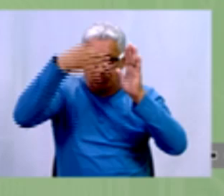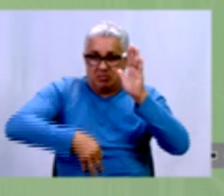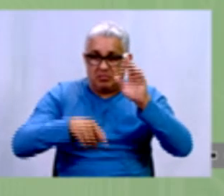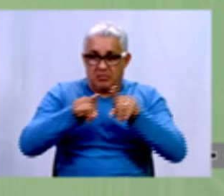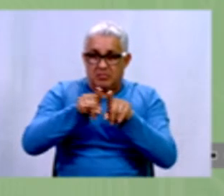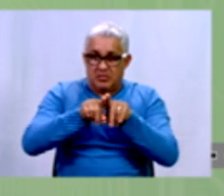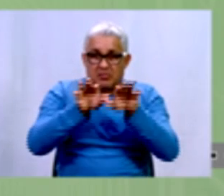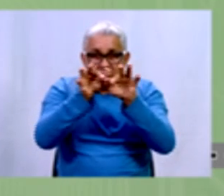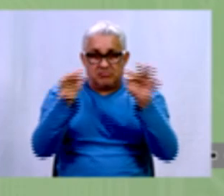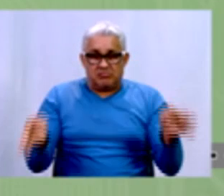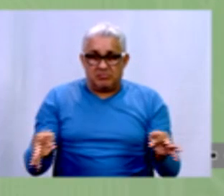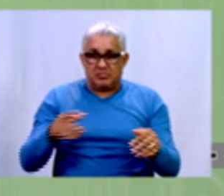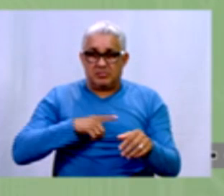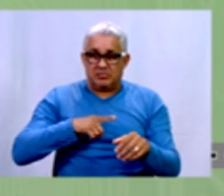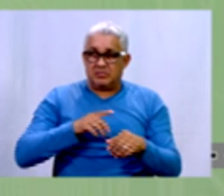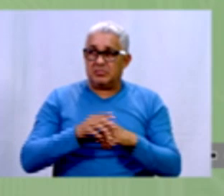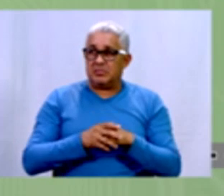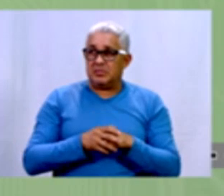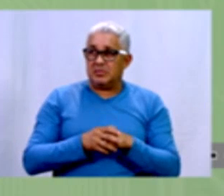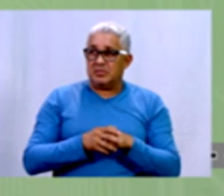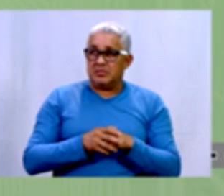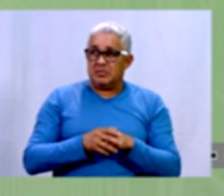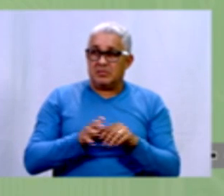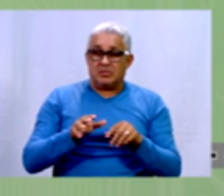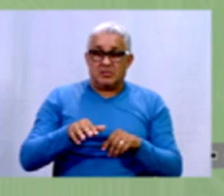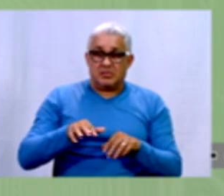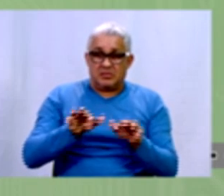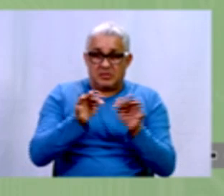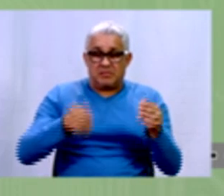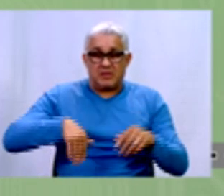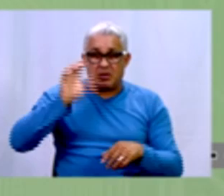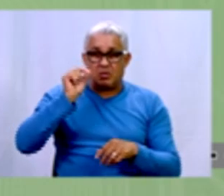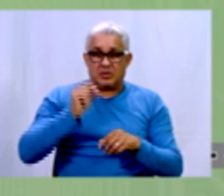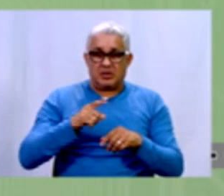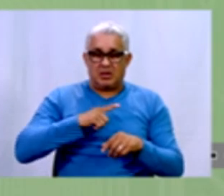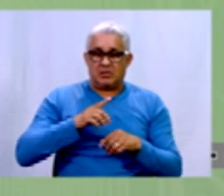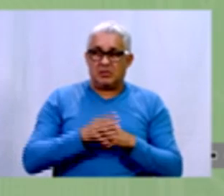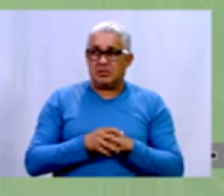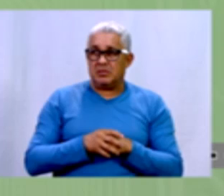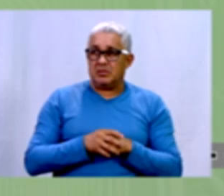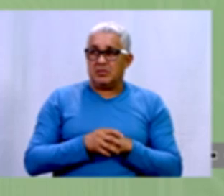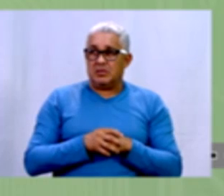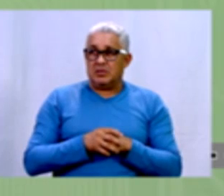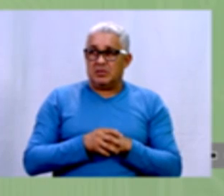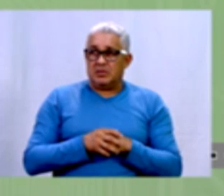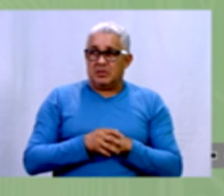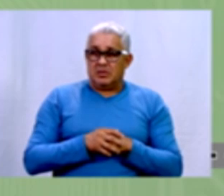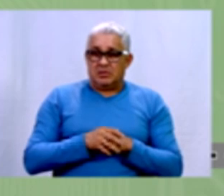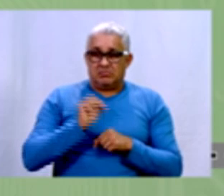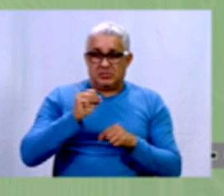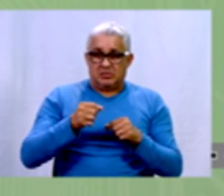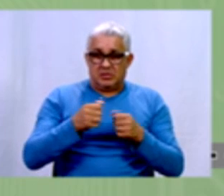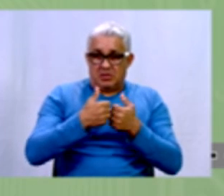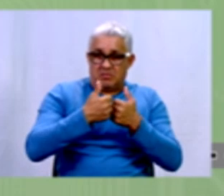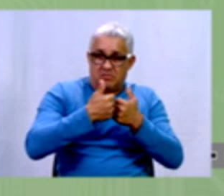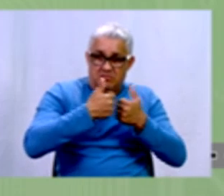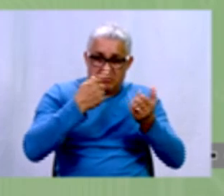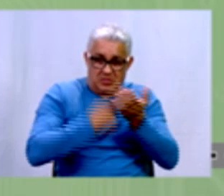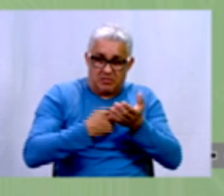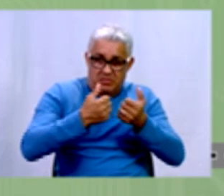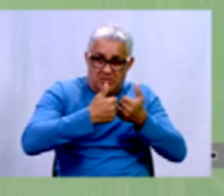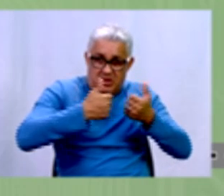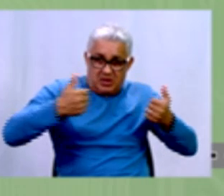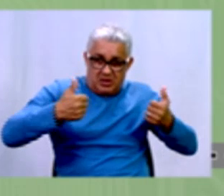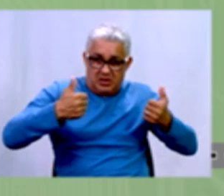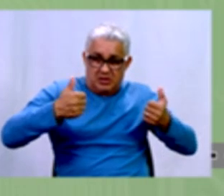mais simples, da certeza do que se quer, mais simples ele está. Quanto mais longe do acordo e longe